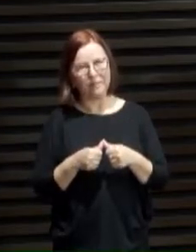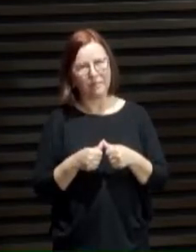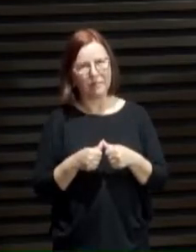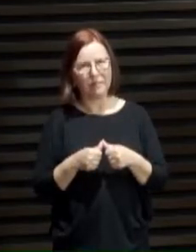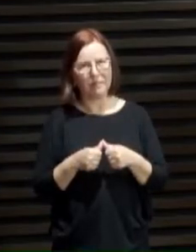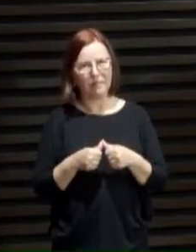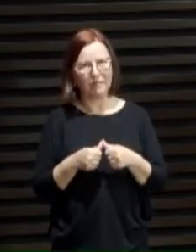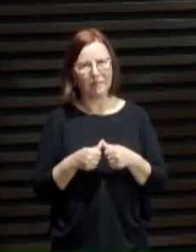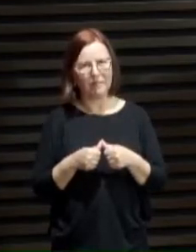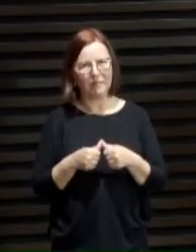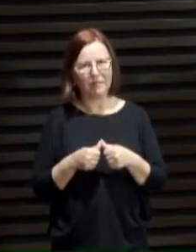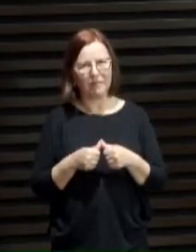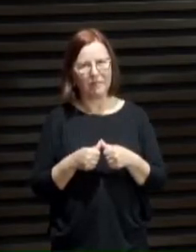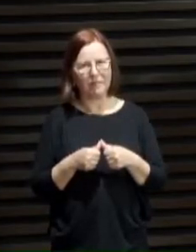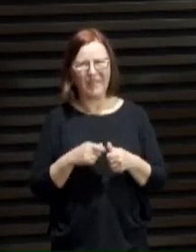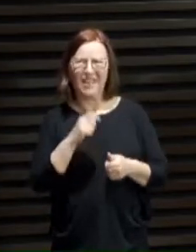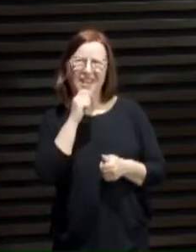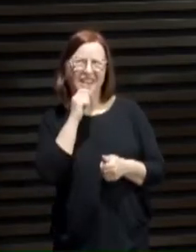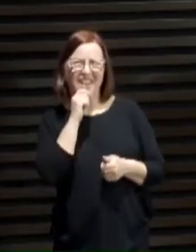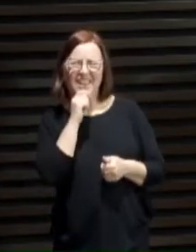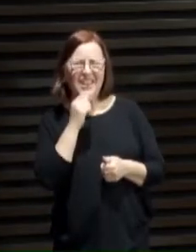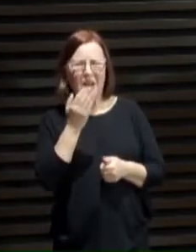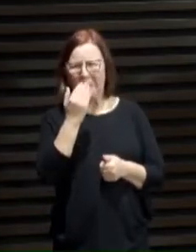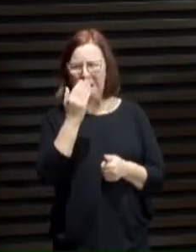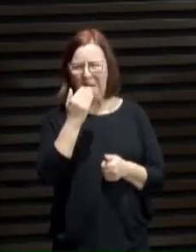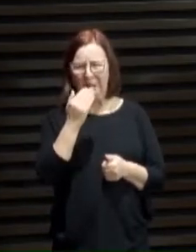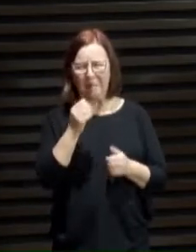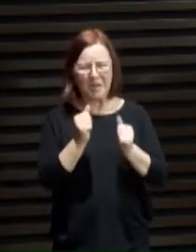ingenuamente jantando com seus discípulos.